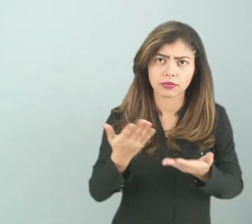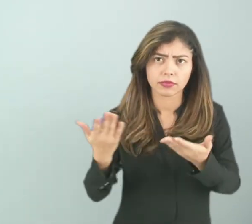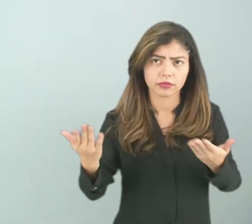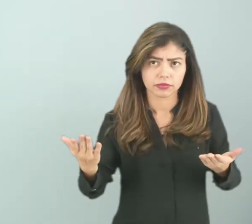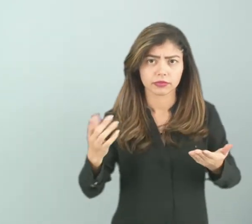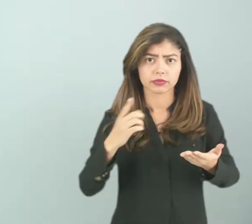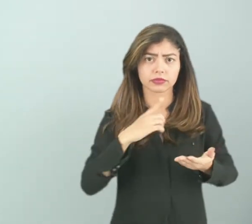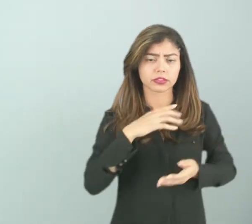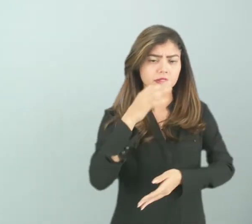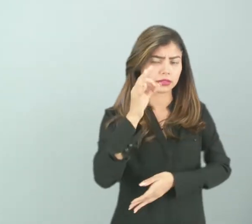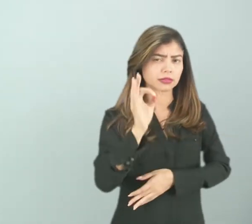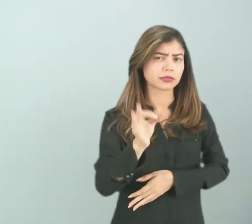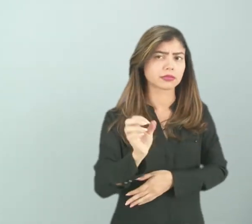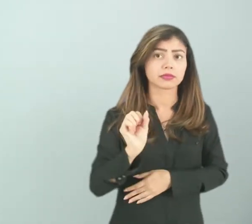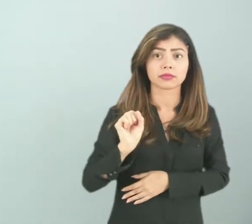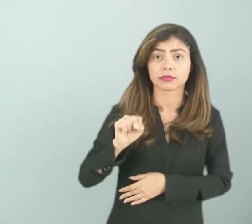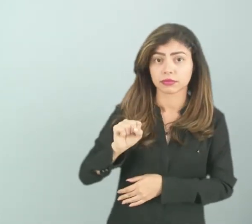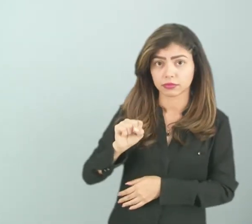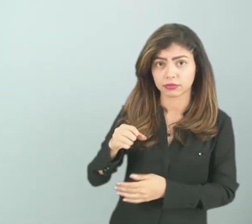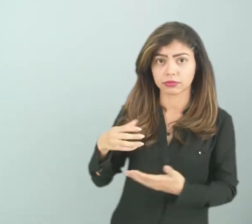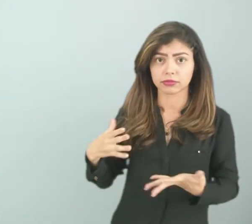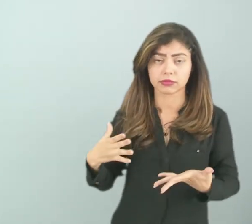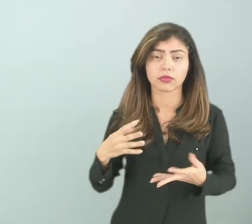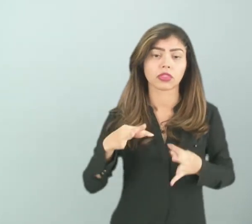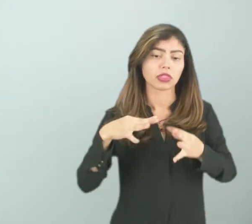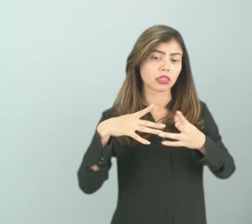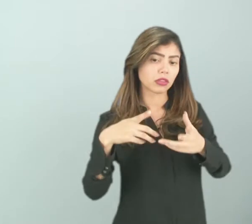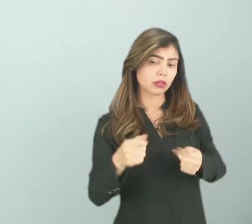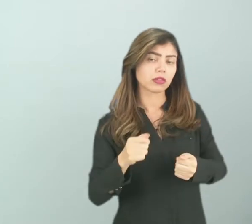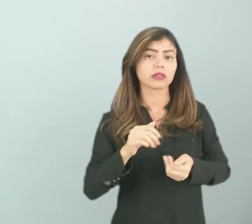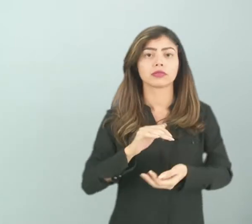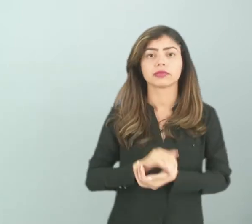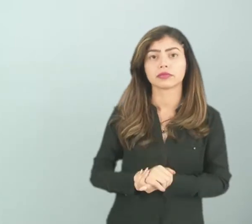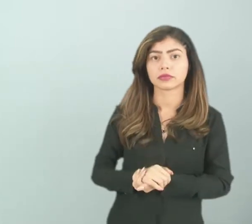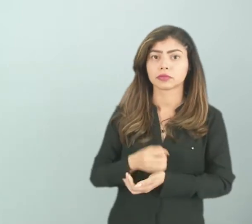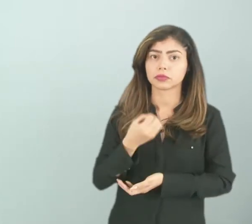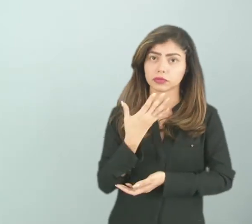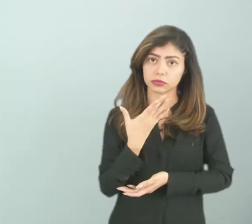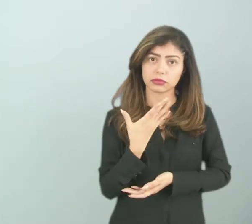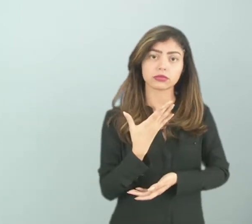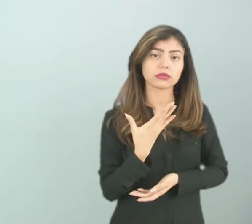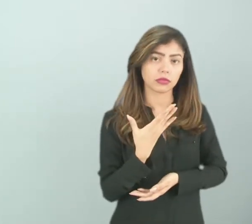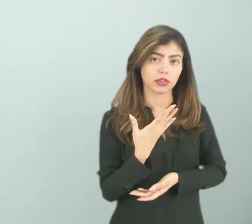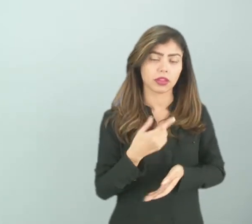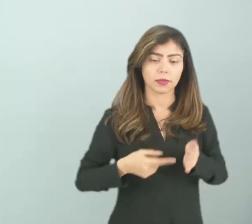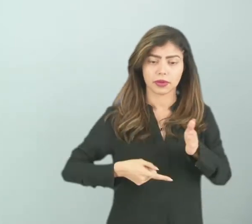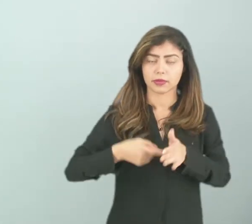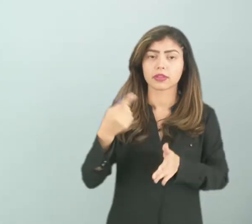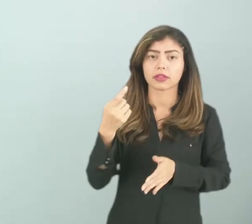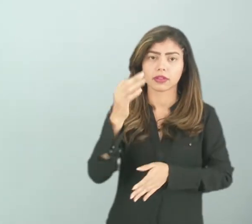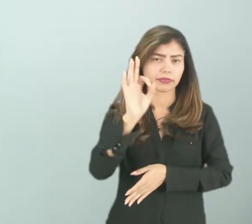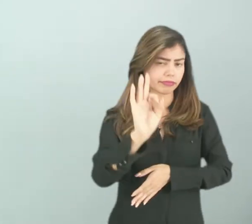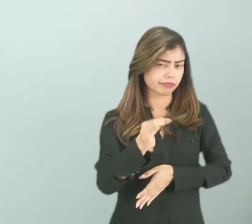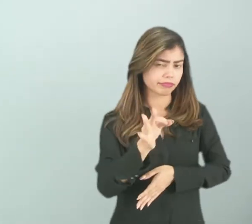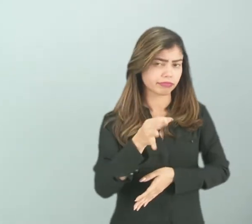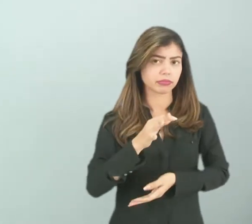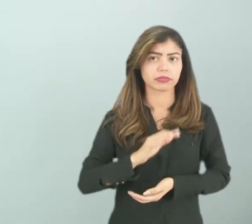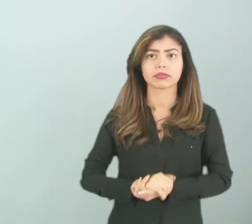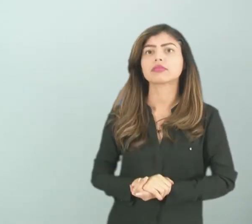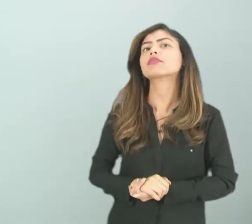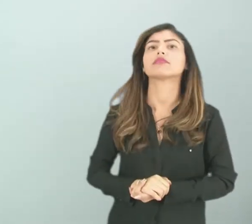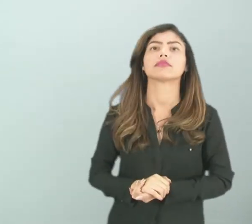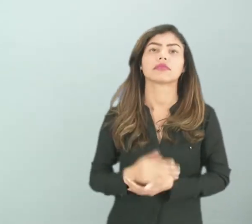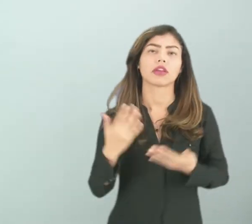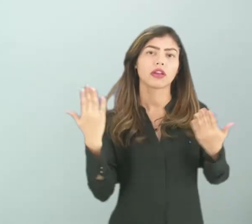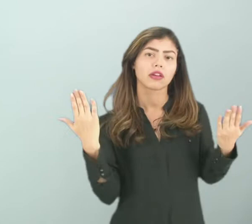Eu tenho certeza que você localizou tudinho, direitinho, logo na primeira, certinho? Então, agora